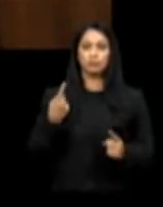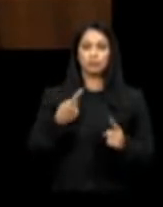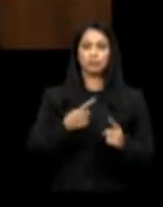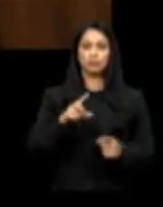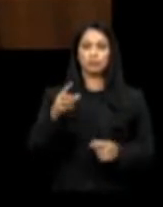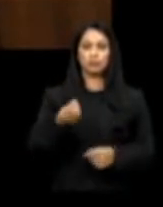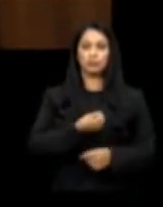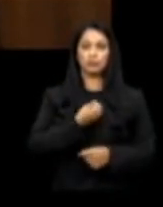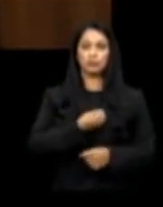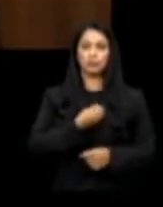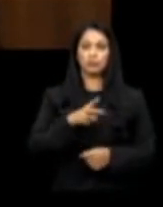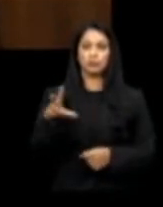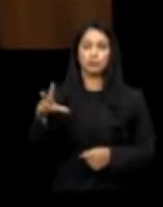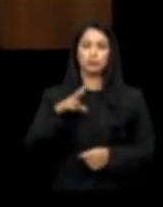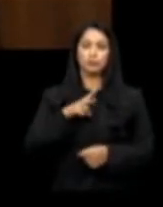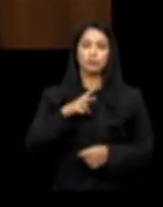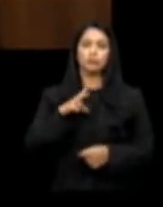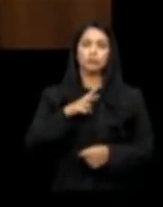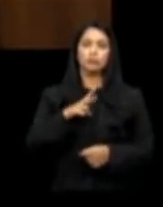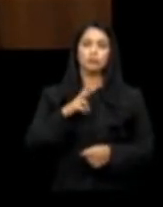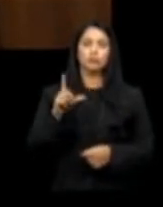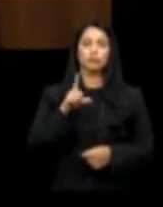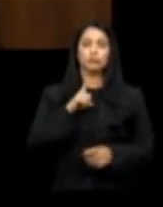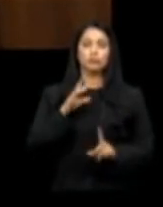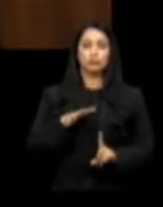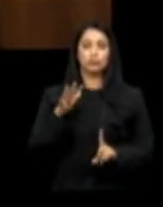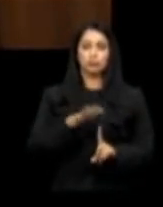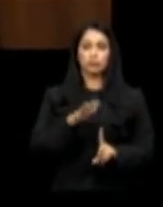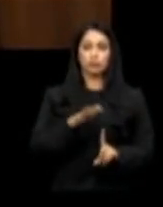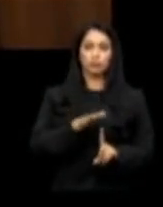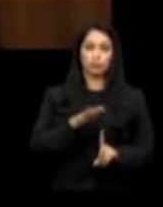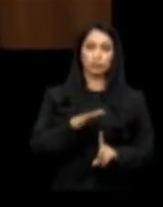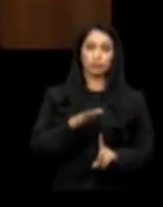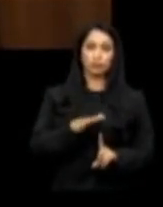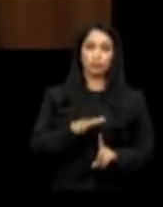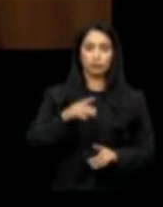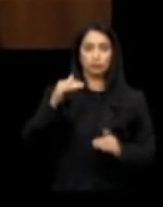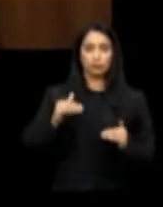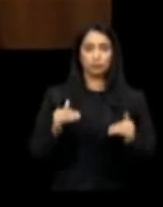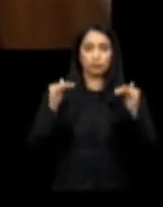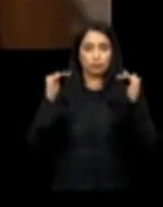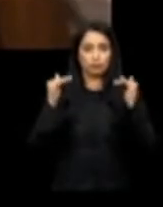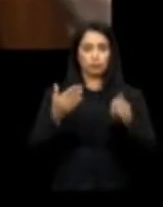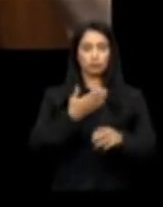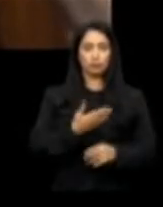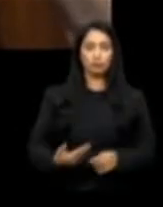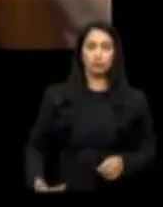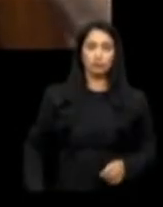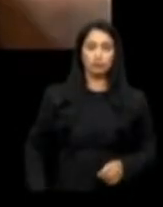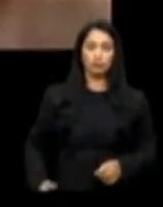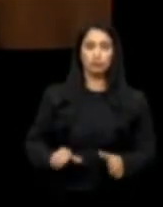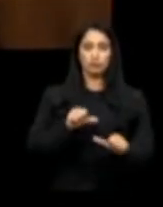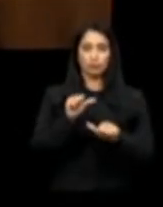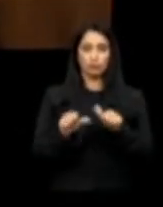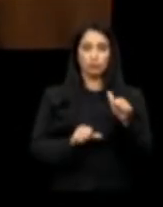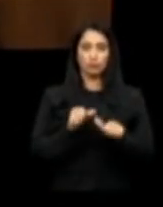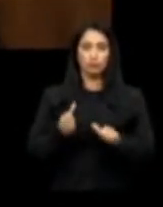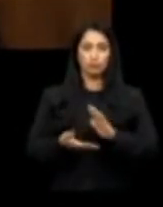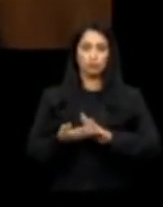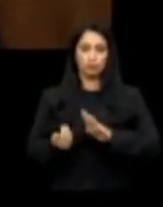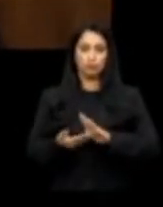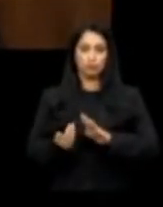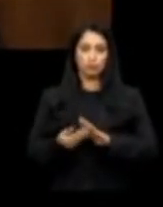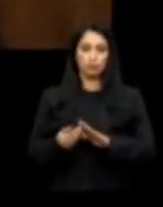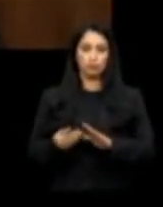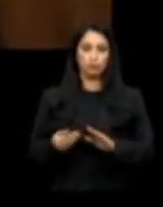da qual se supõe que a influência da autoridade pública deve ser removida.